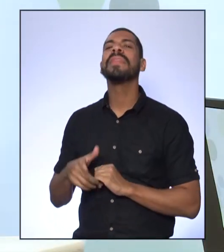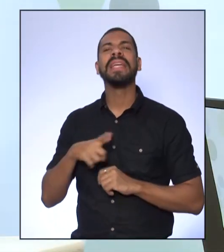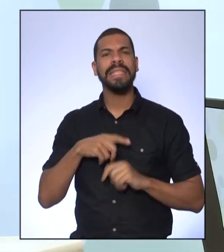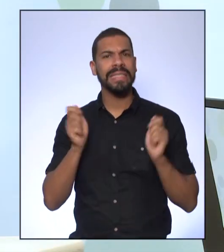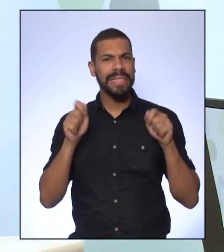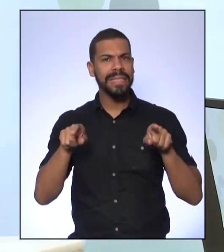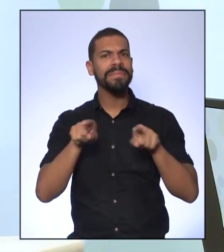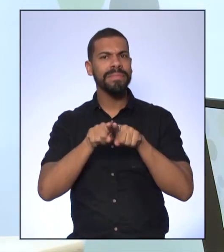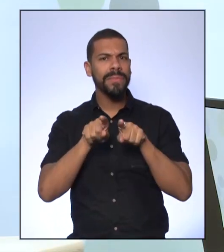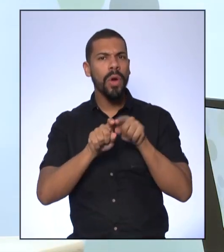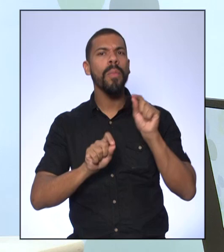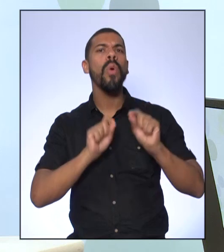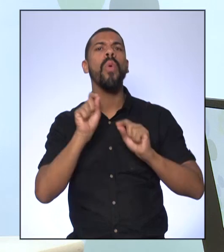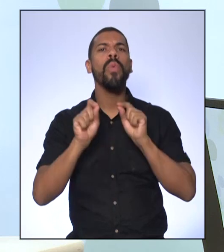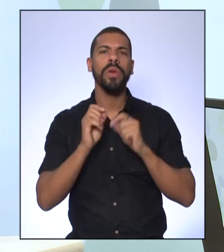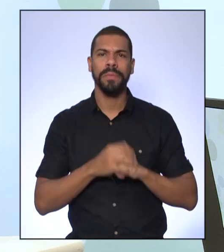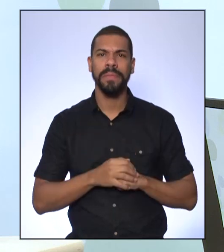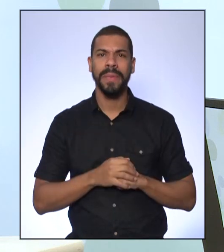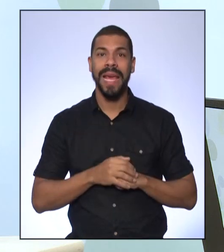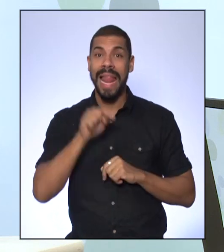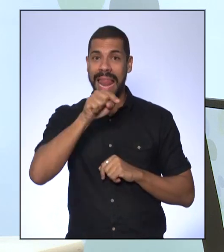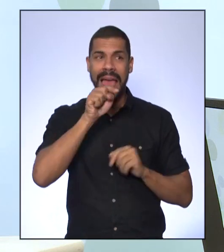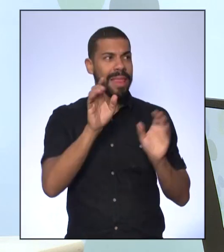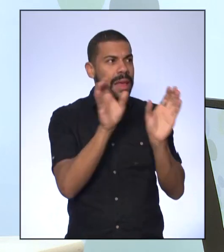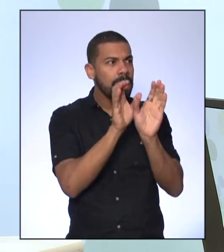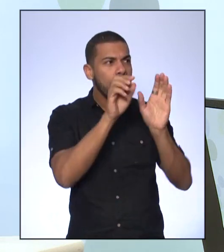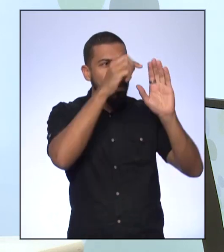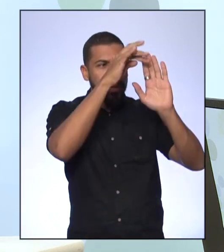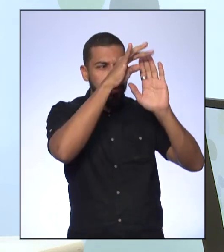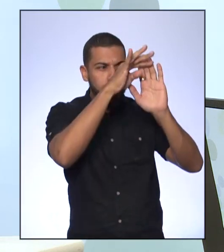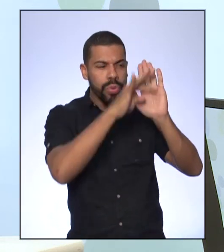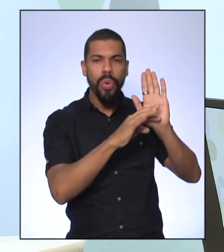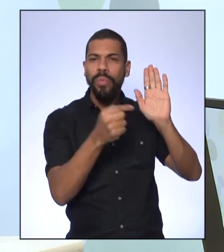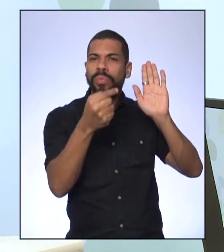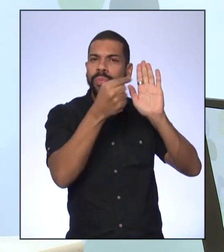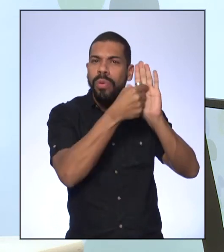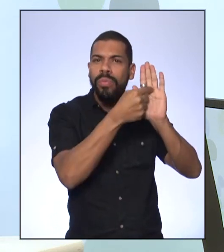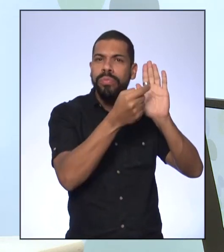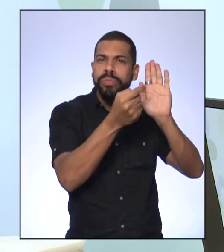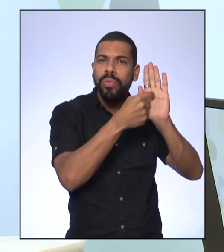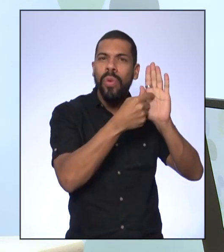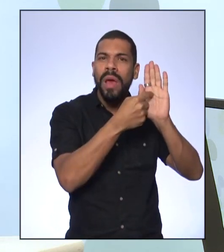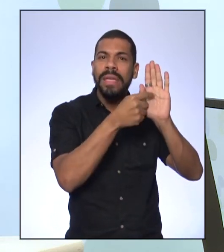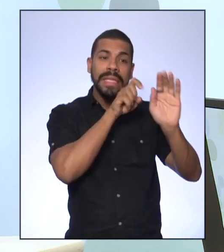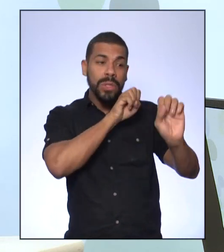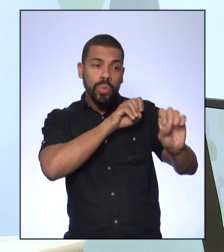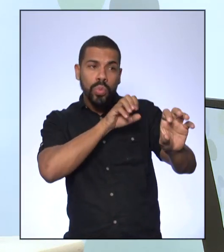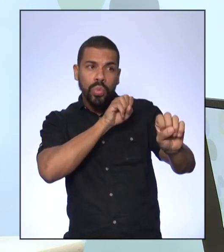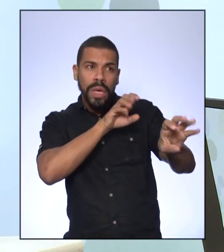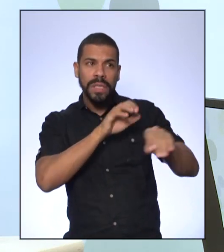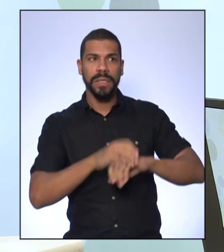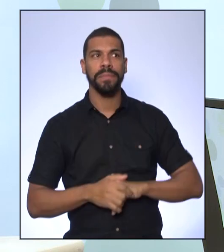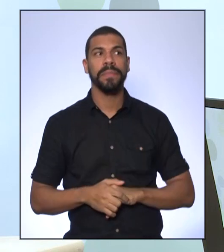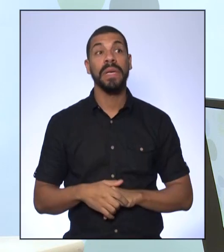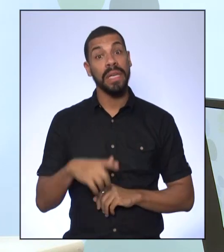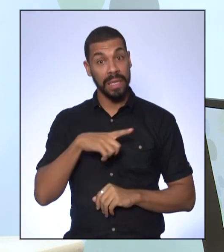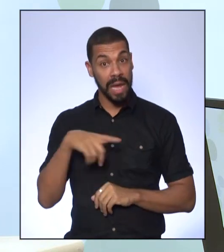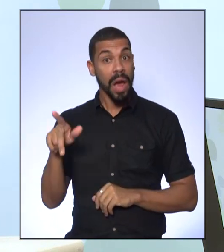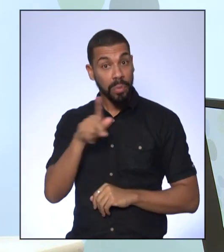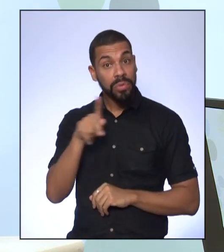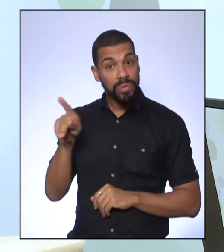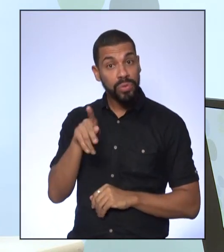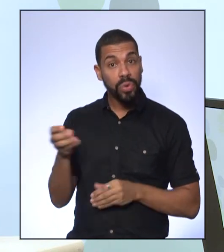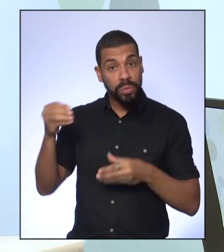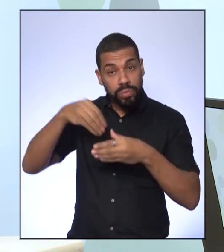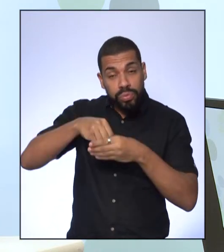lá, que é o CEMADEM Educação, né? Então, a gente tem uma parceira aqui, a professora Débora Olivato, que ela era da nossa